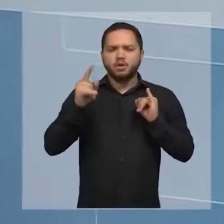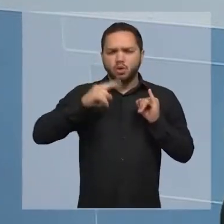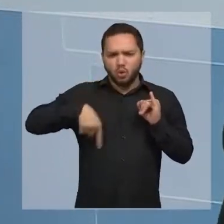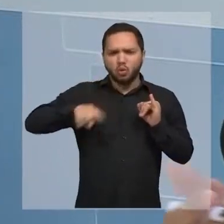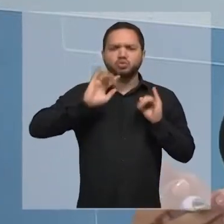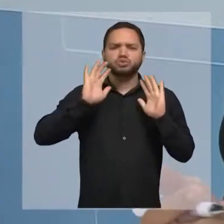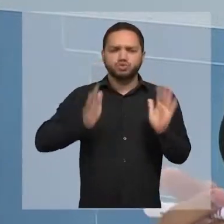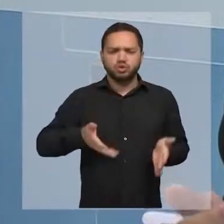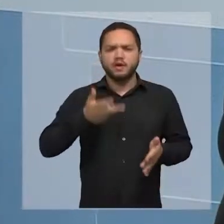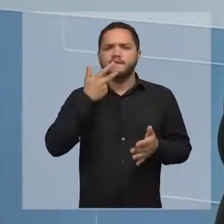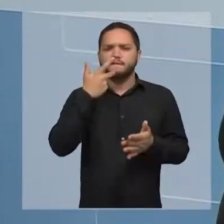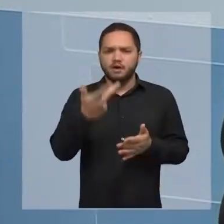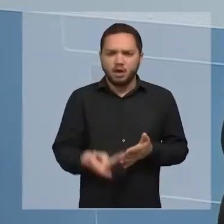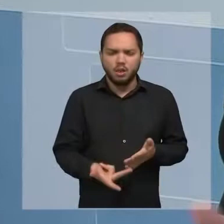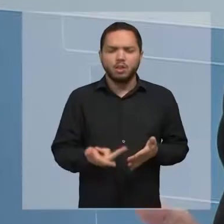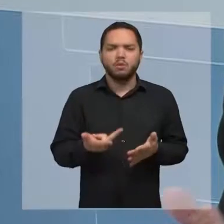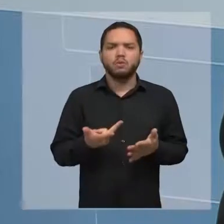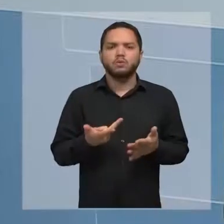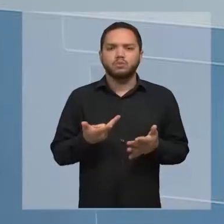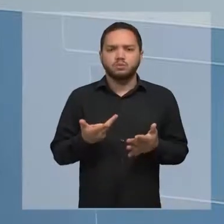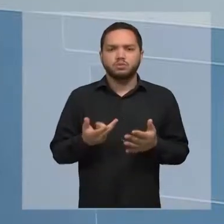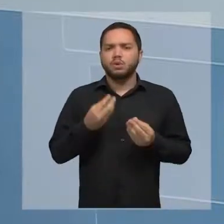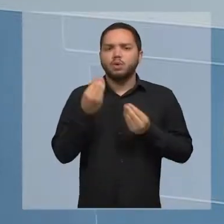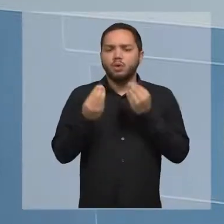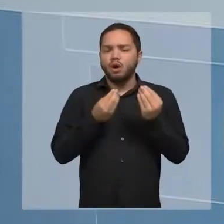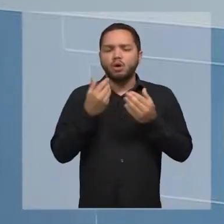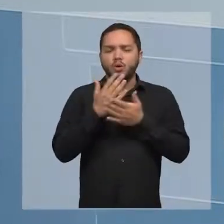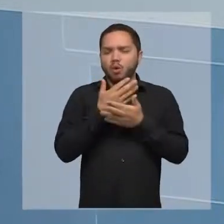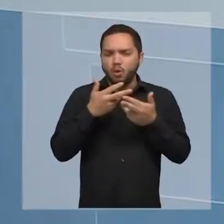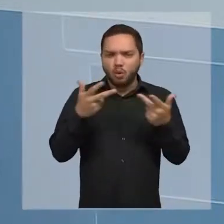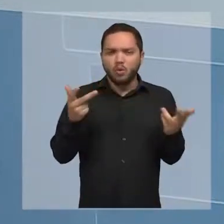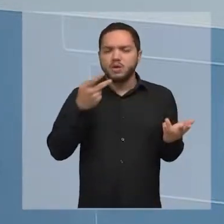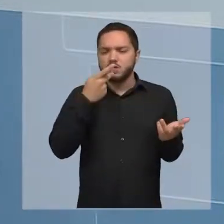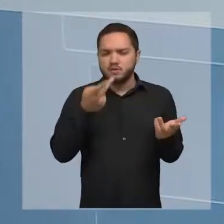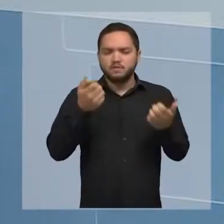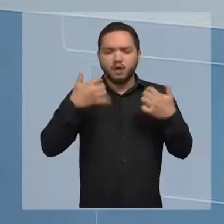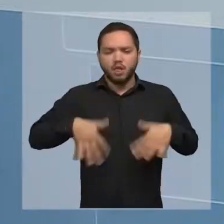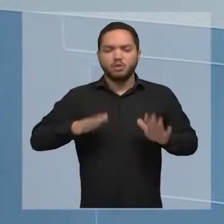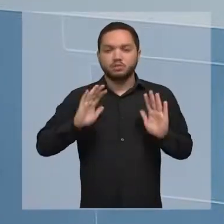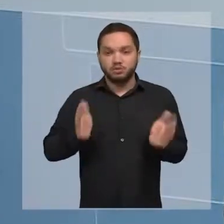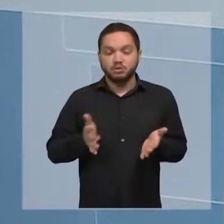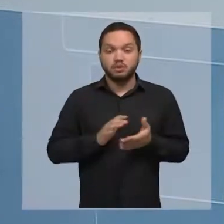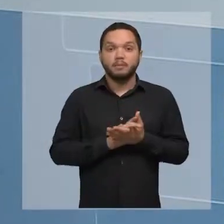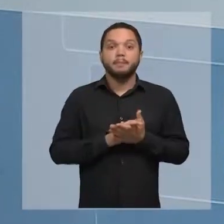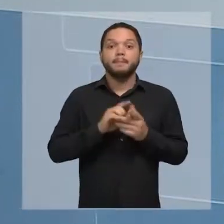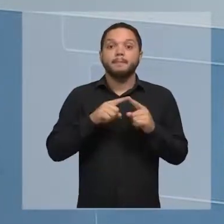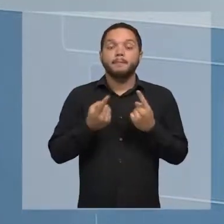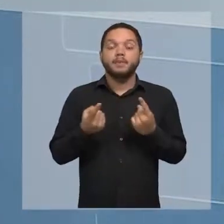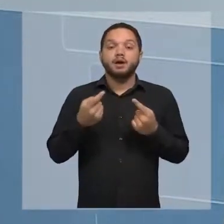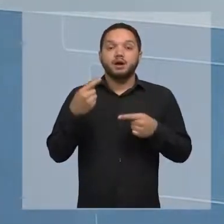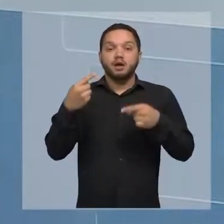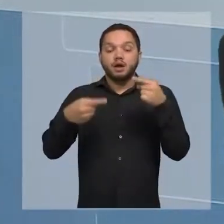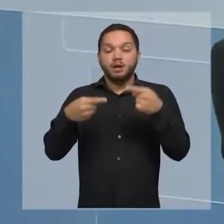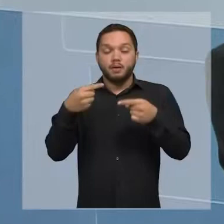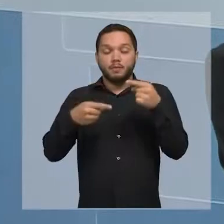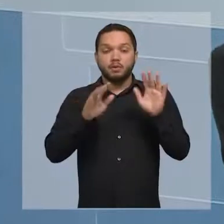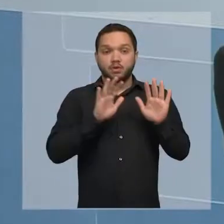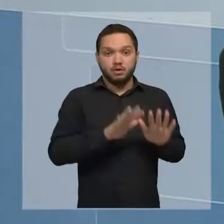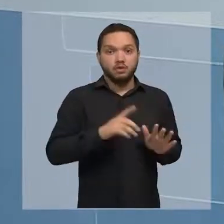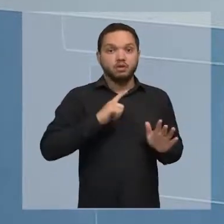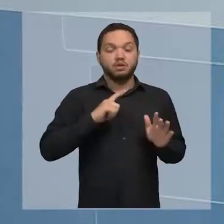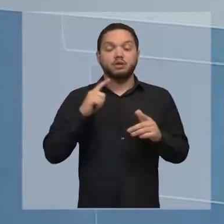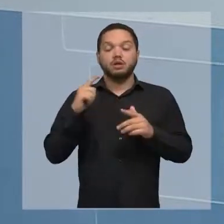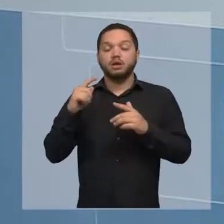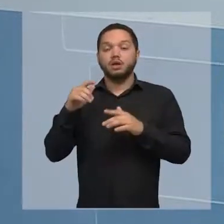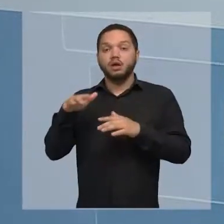Previdência, nós abordamos já sobre alguns aspectos desta reforma, mas há o aspecto da relação